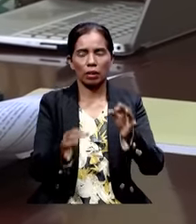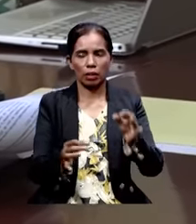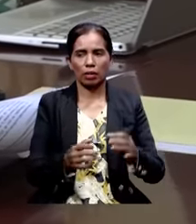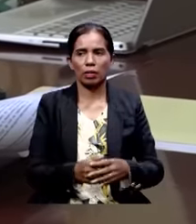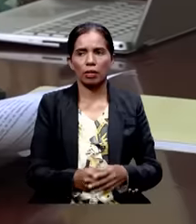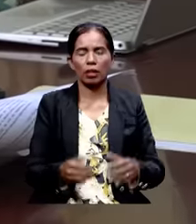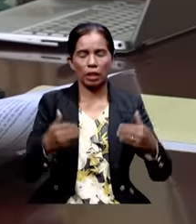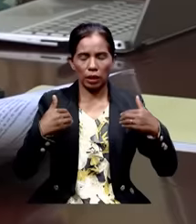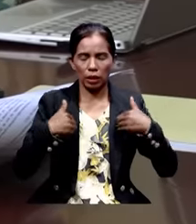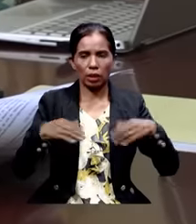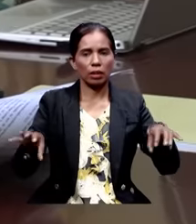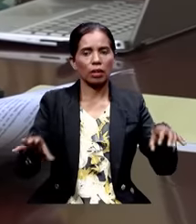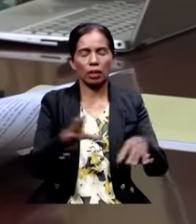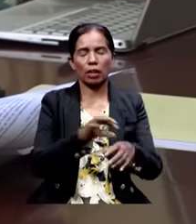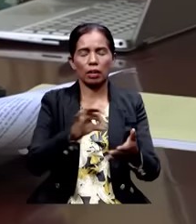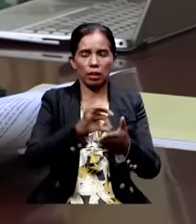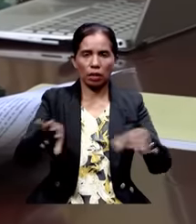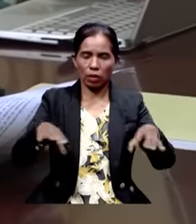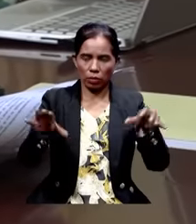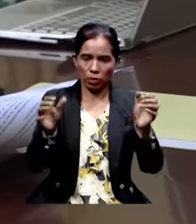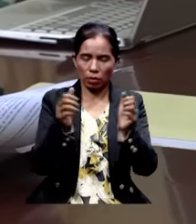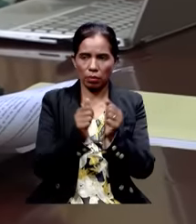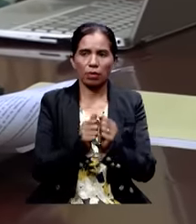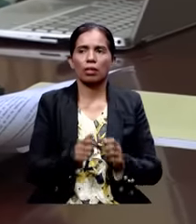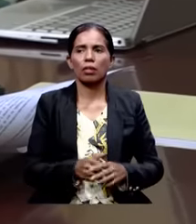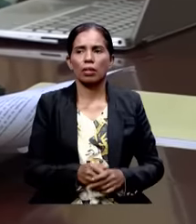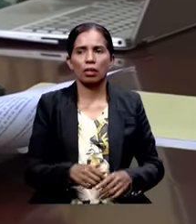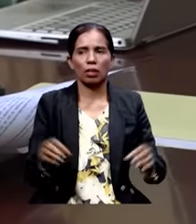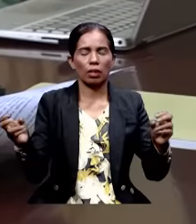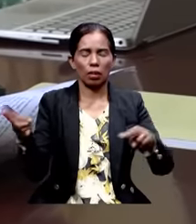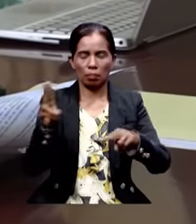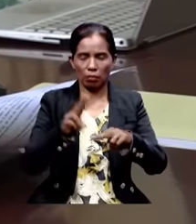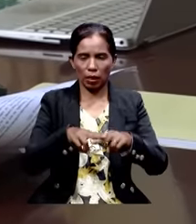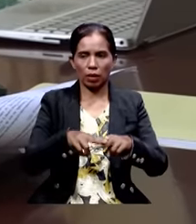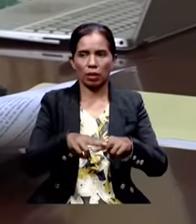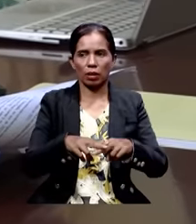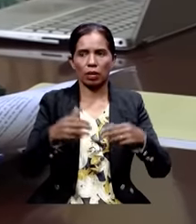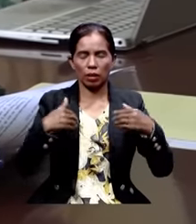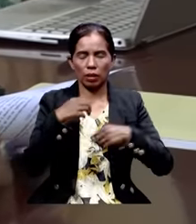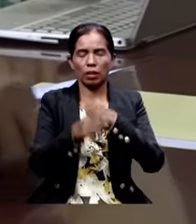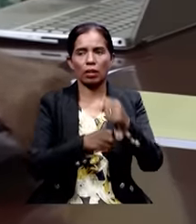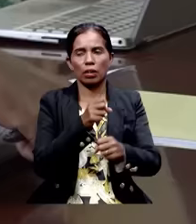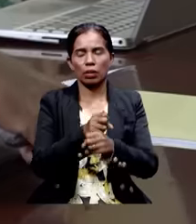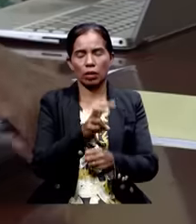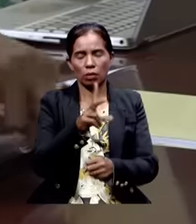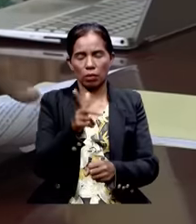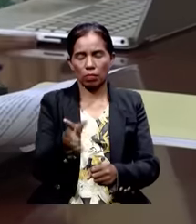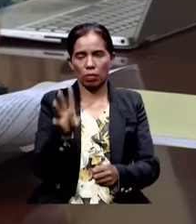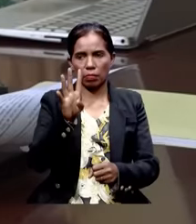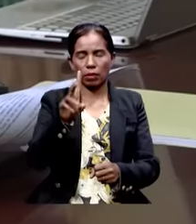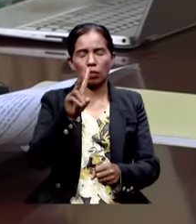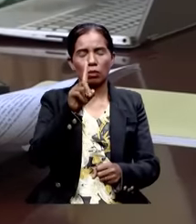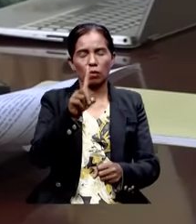ia contrato maka até que ata será la ia extensão do contrato maka ia ano de 2024 um de janeiro tu